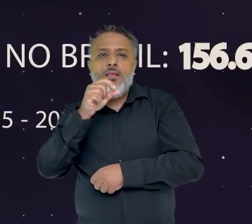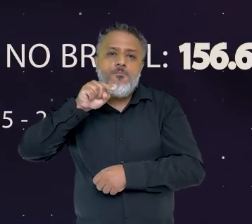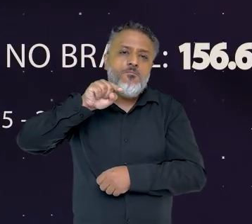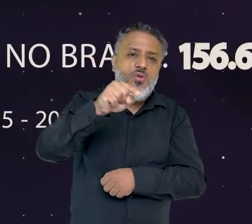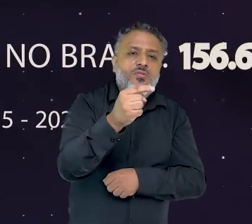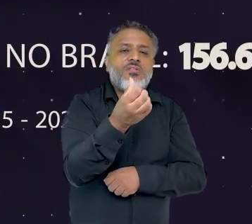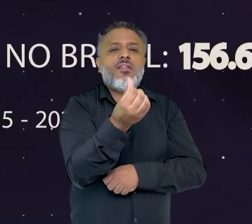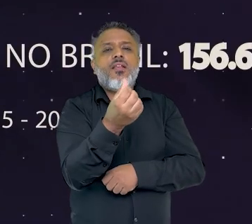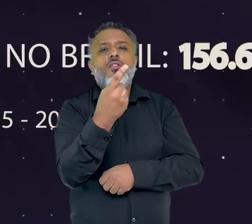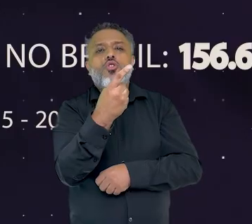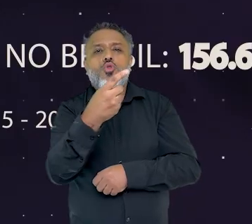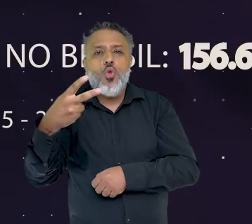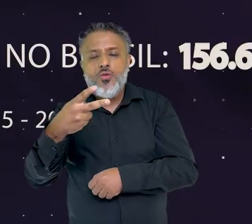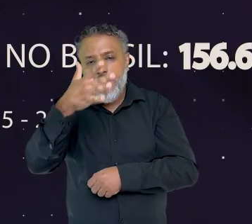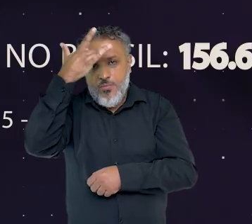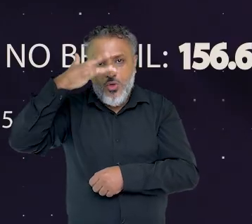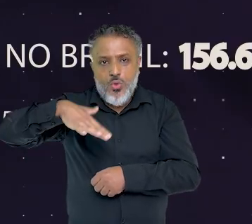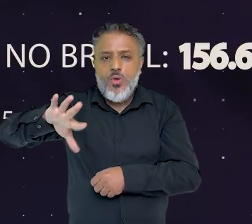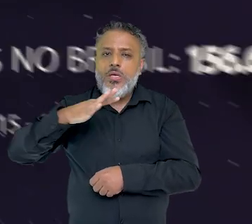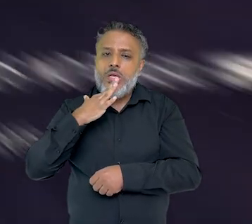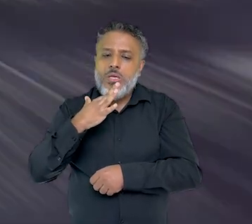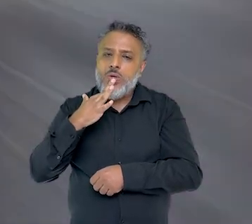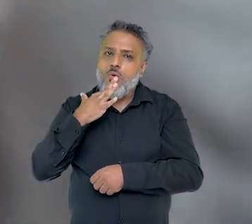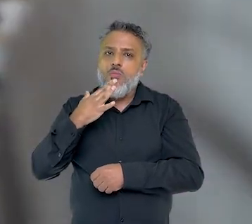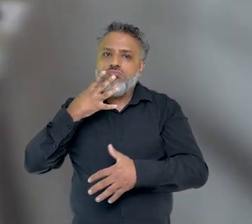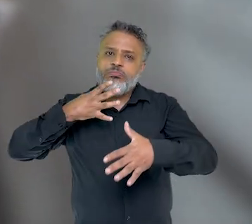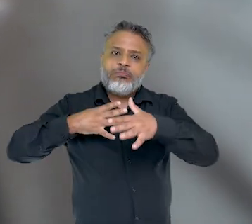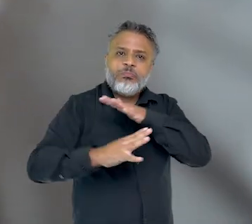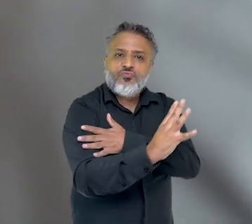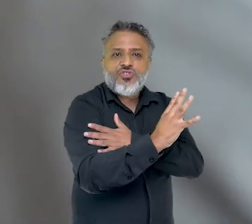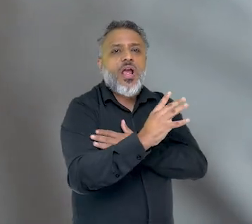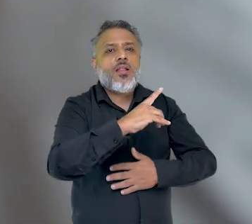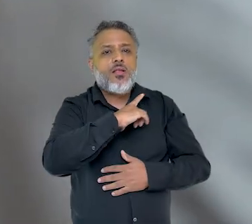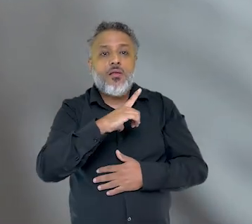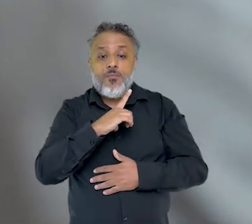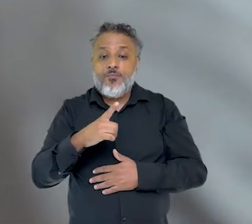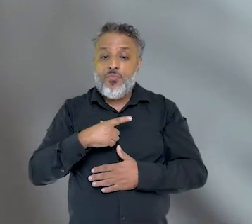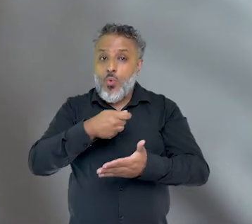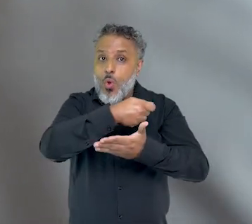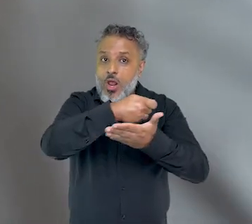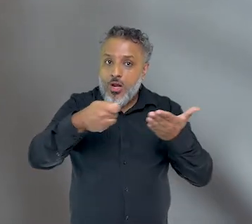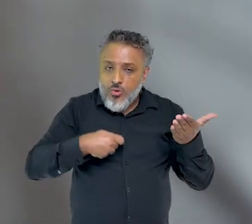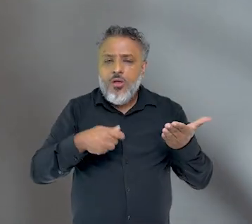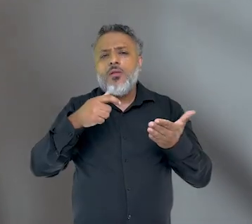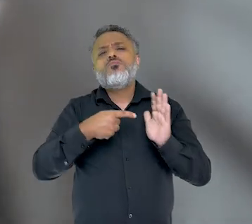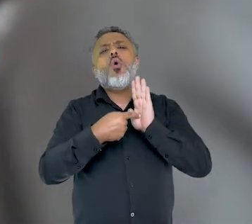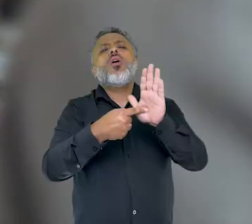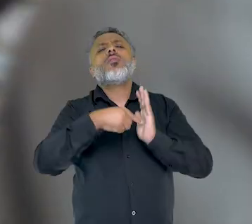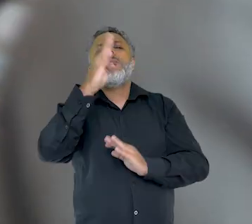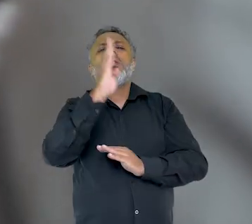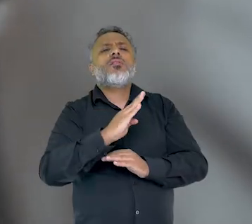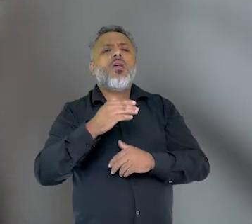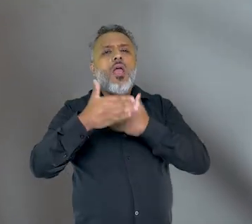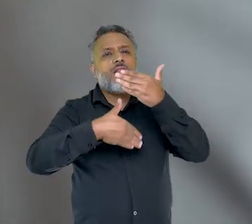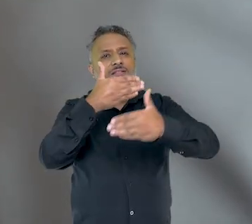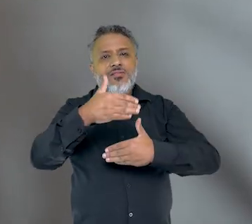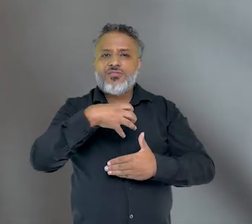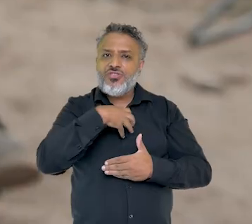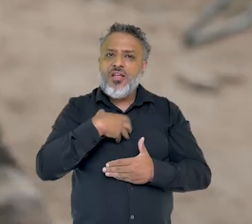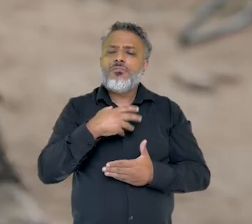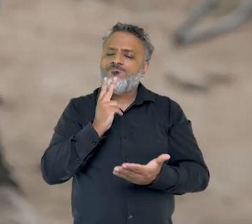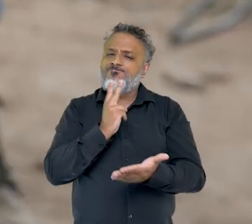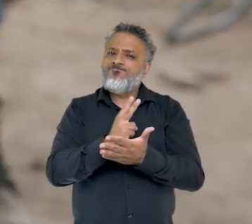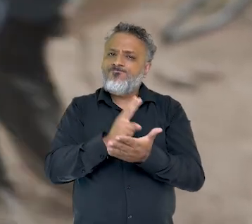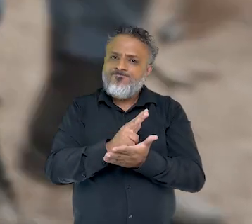156.612 pessoas reconhecidas como refugiadas. O relatório do Obmigra revela que o Brasil continua atuando de forma ativa